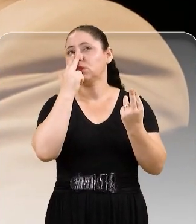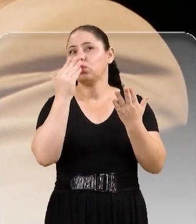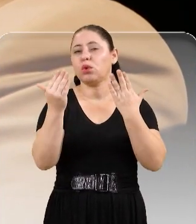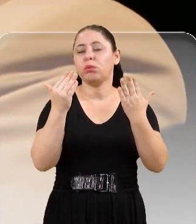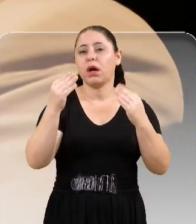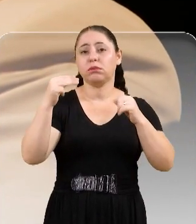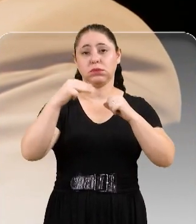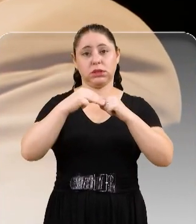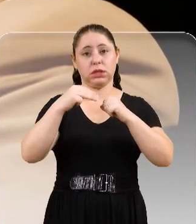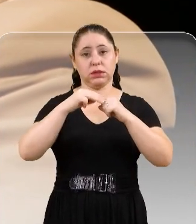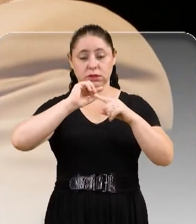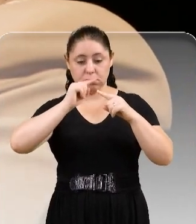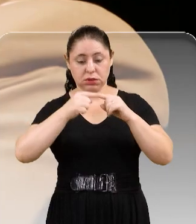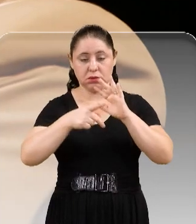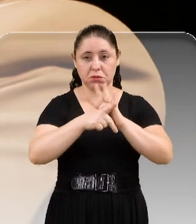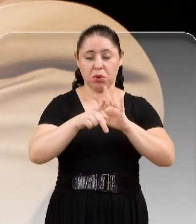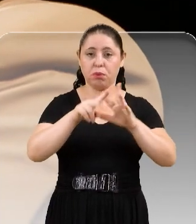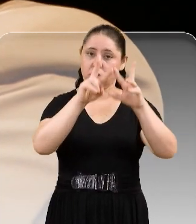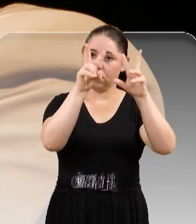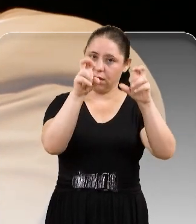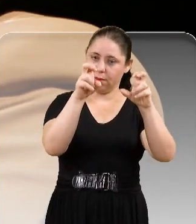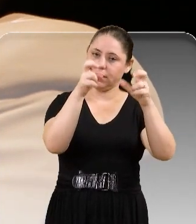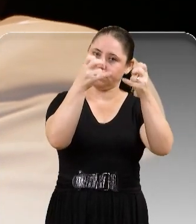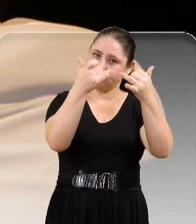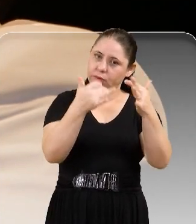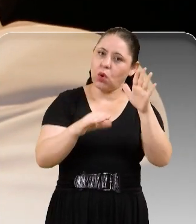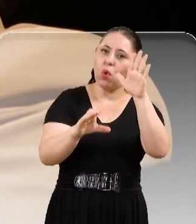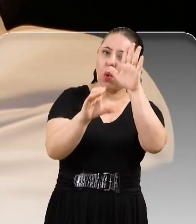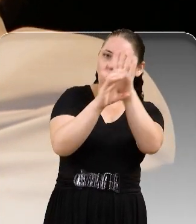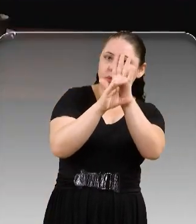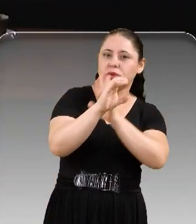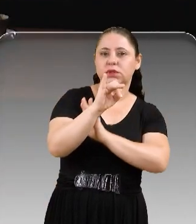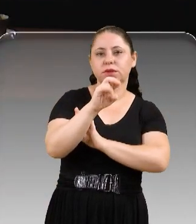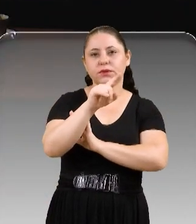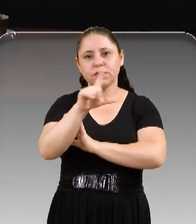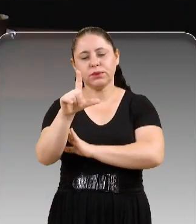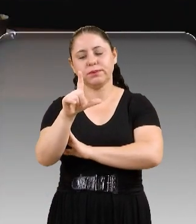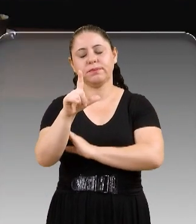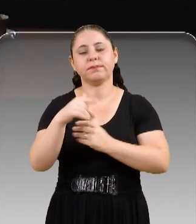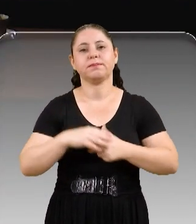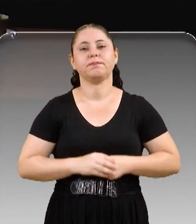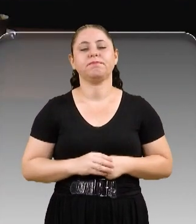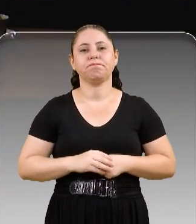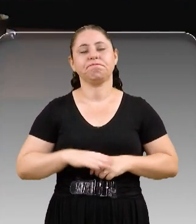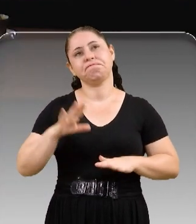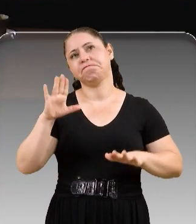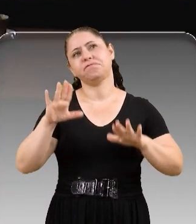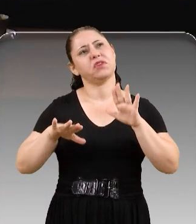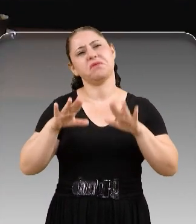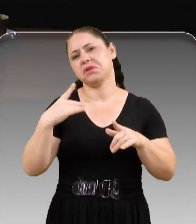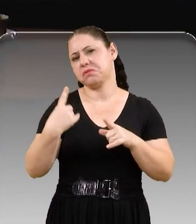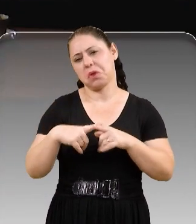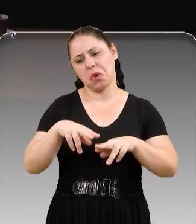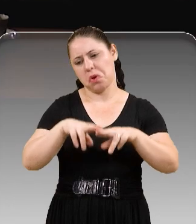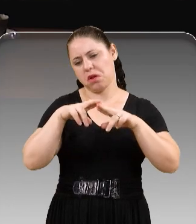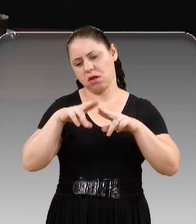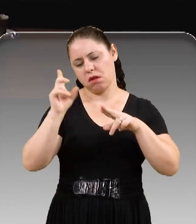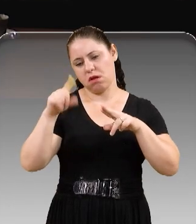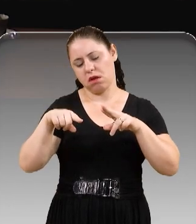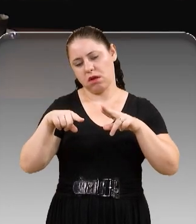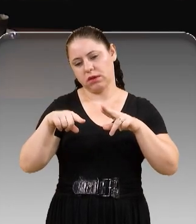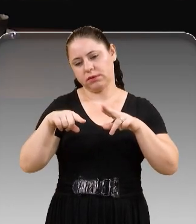na área específica em relação ao Código de Processo Civil. E talvez por força disso,